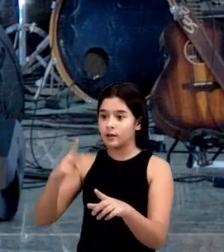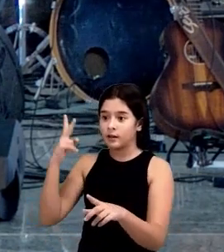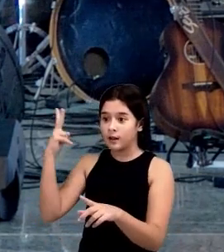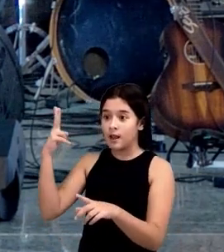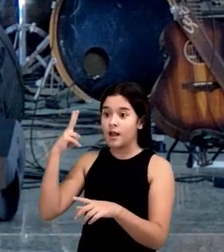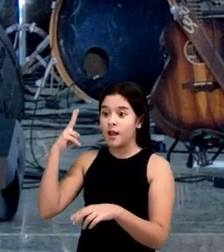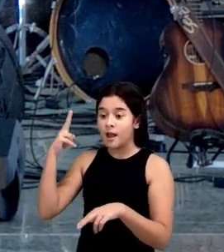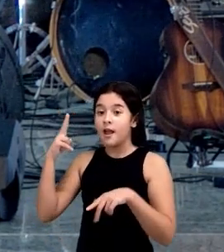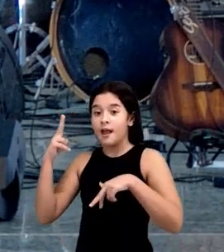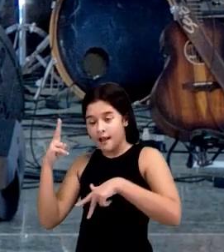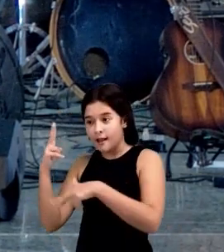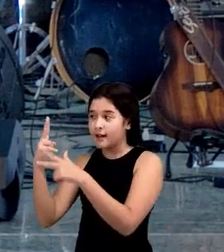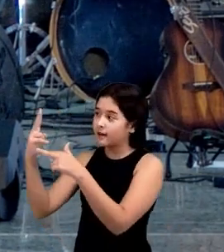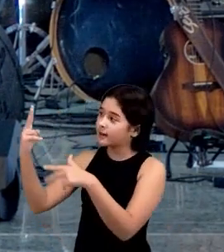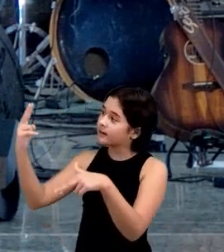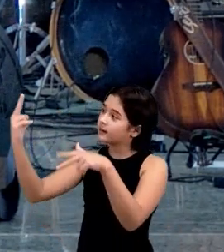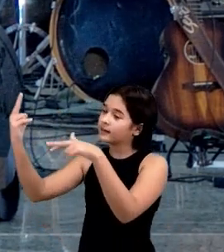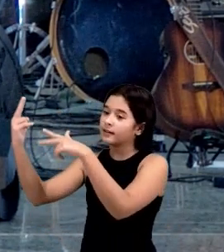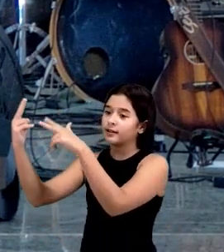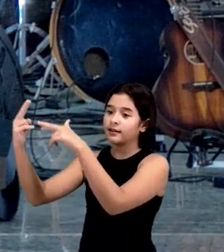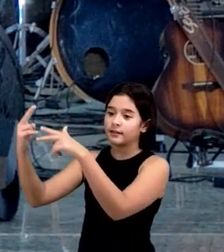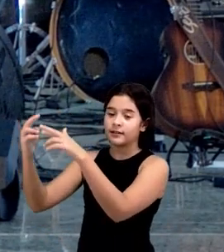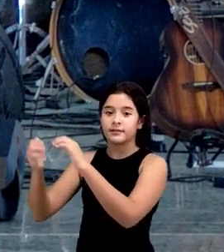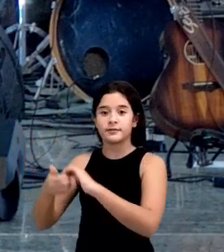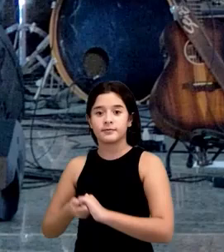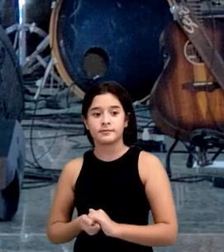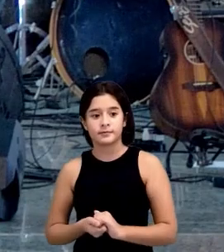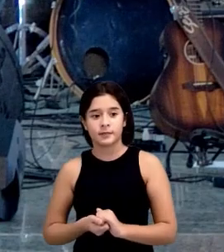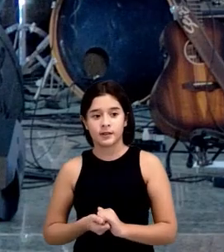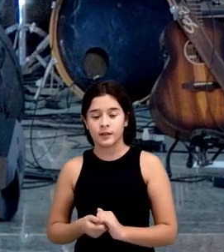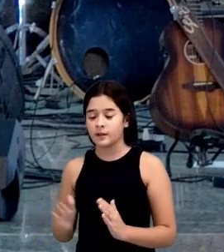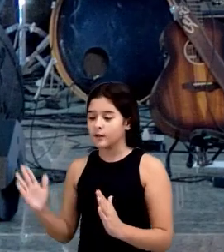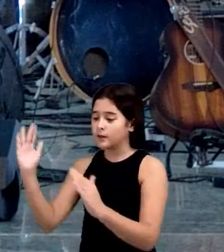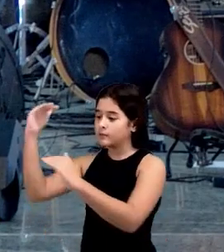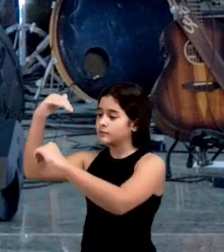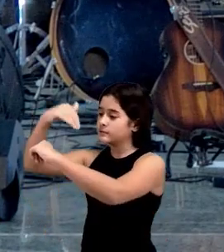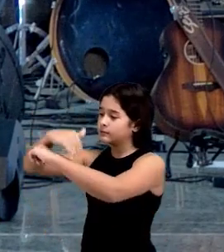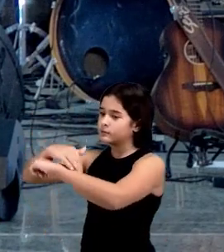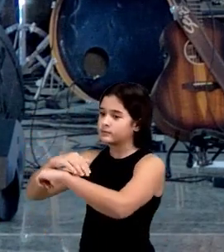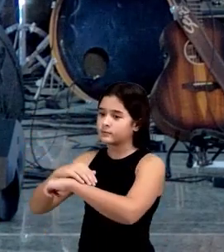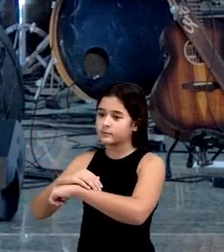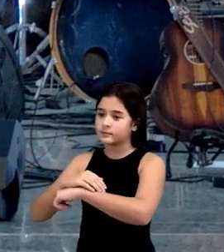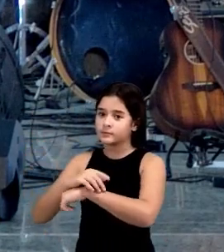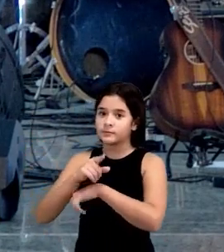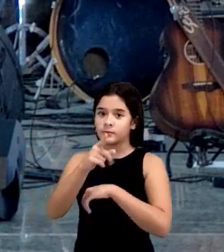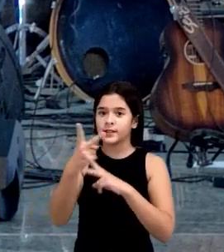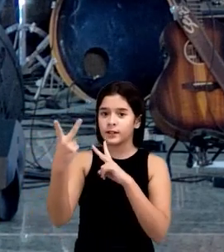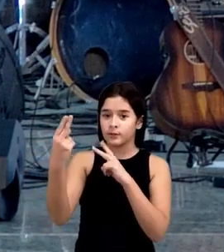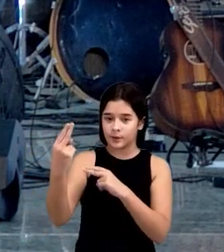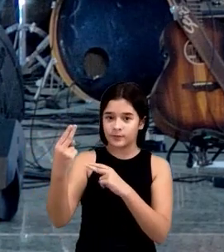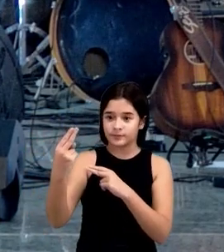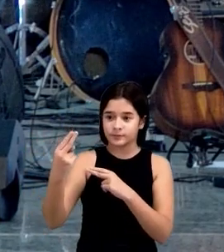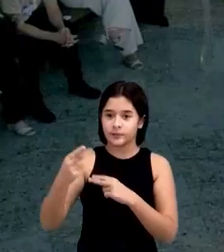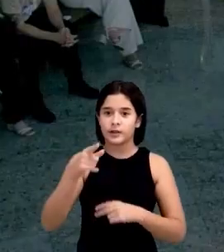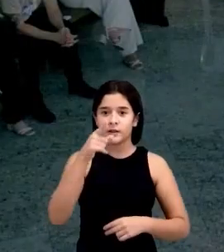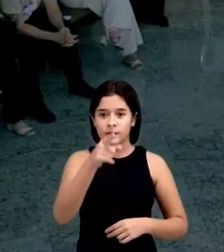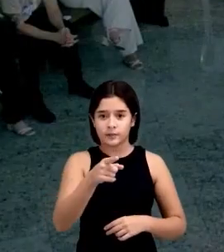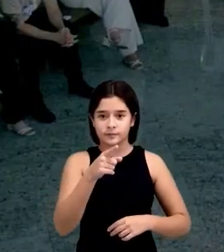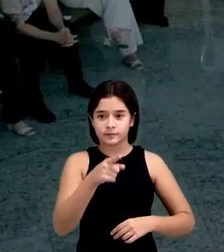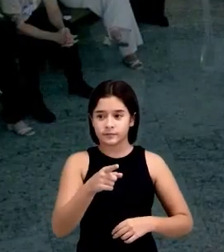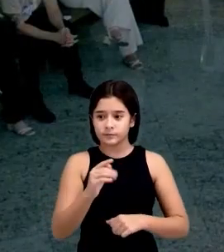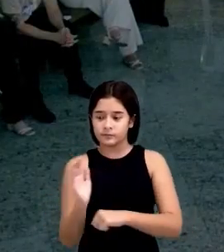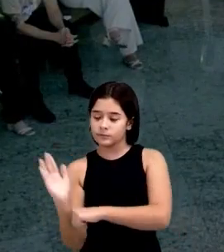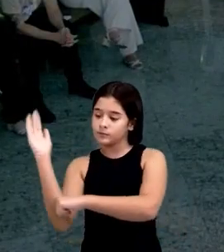para a vida das pessoas que estão ao seu redor, perdidas. Jesus quer usar você para promover isso. E isso